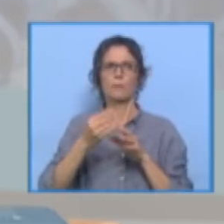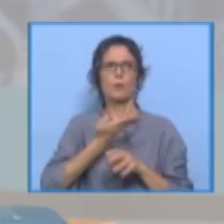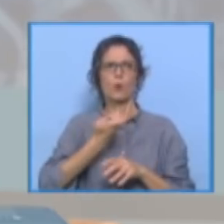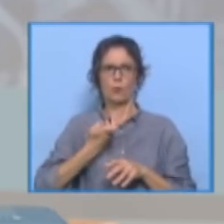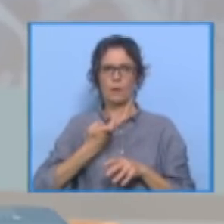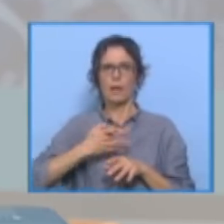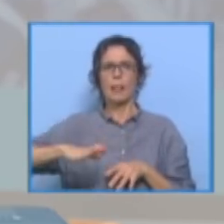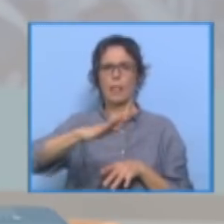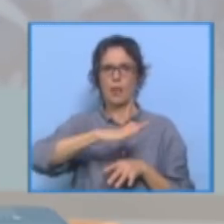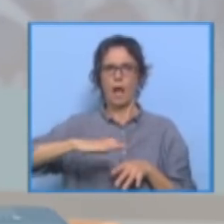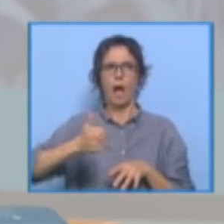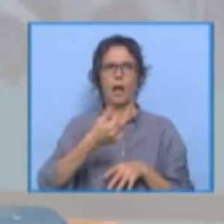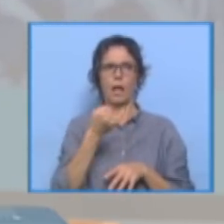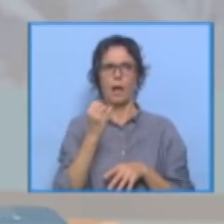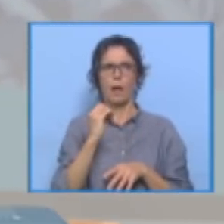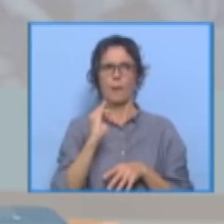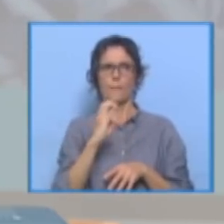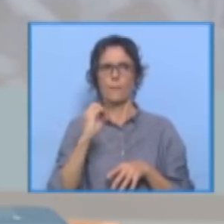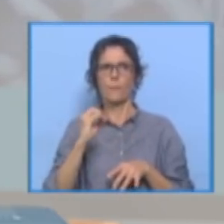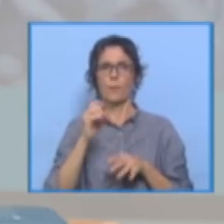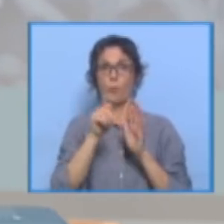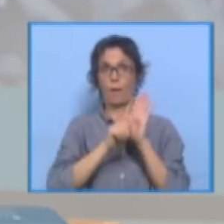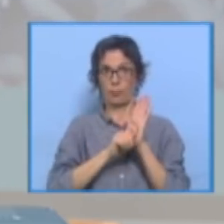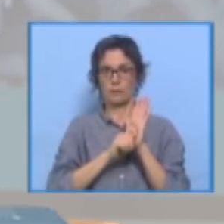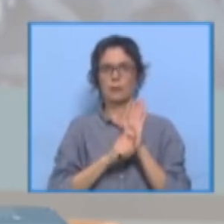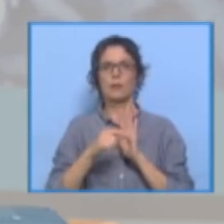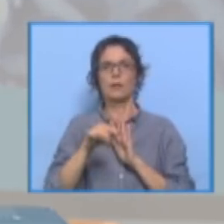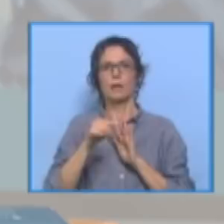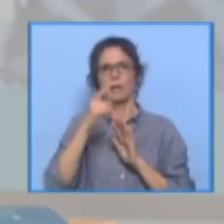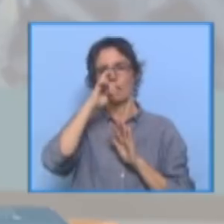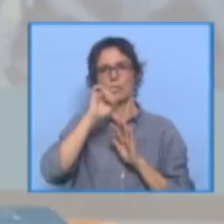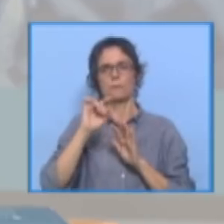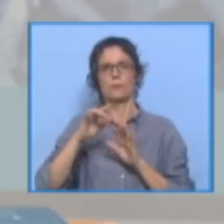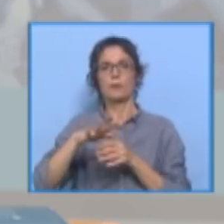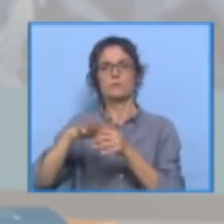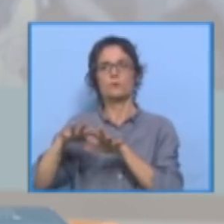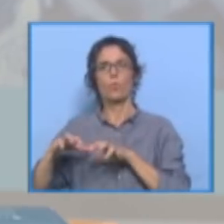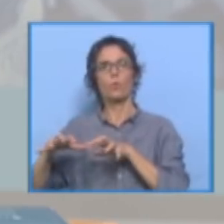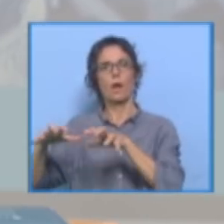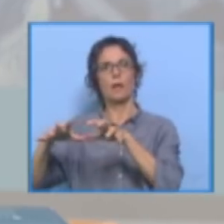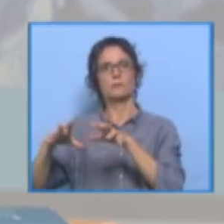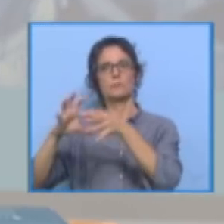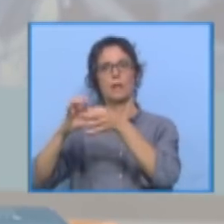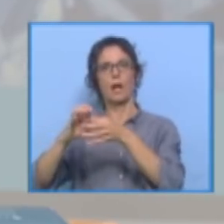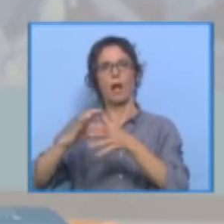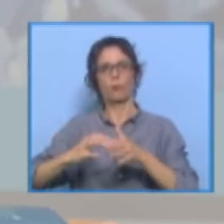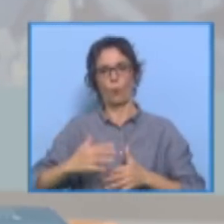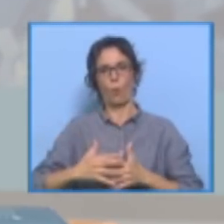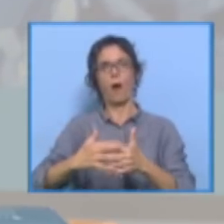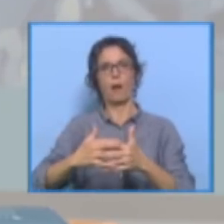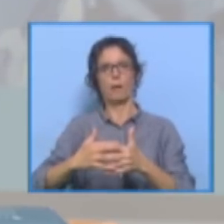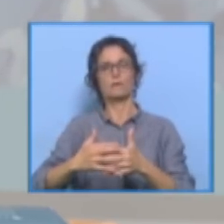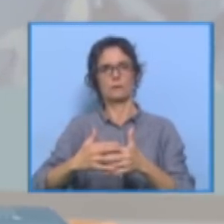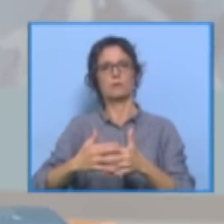área da bioética. Uma vez recordo-me, por exemplo, no caso do cancro associado à gravidez, sem dúvida que a